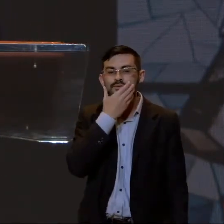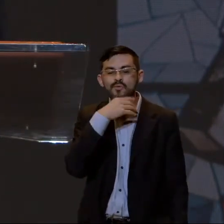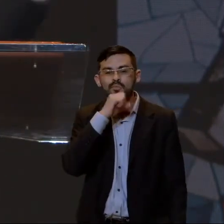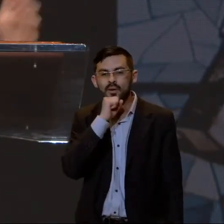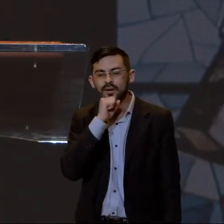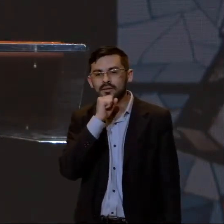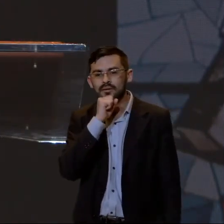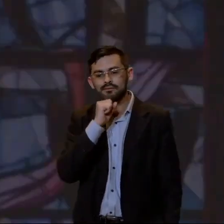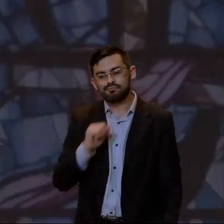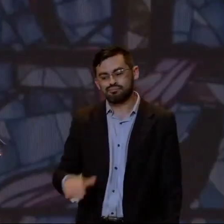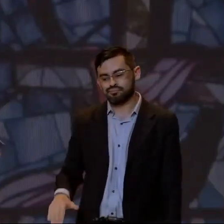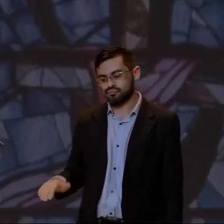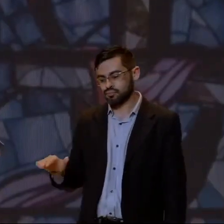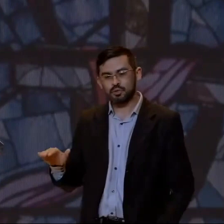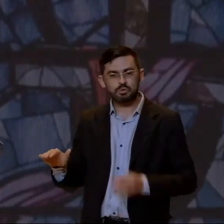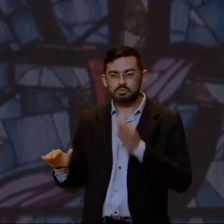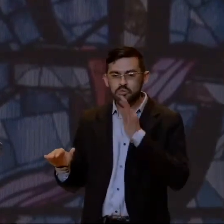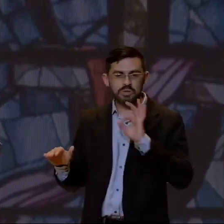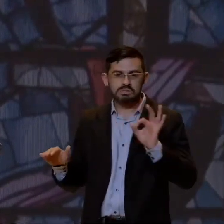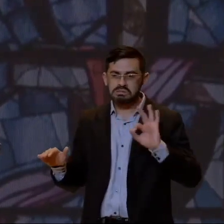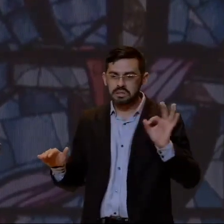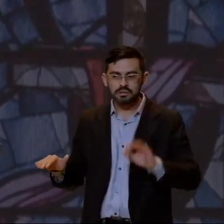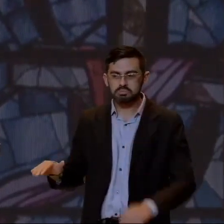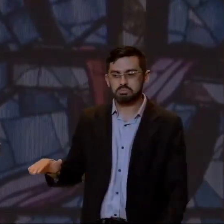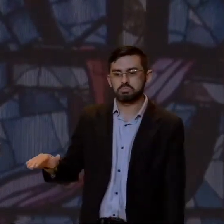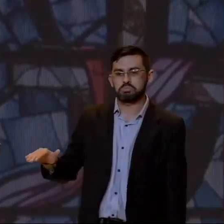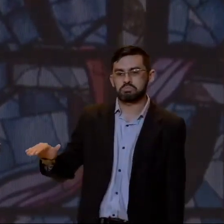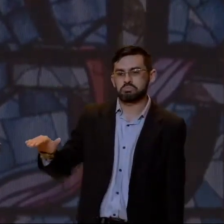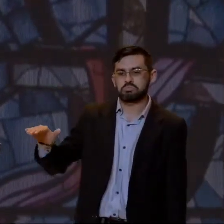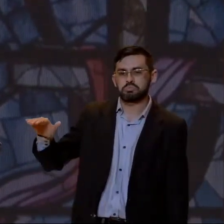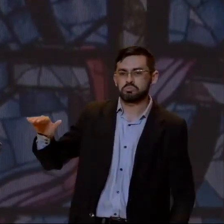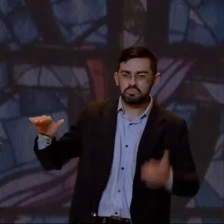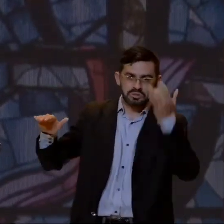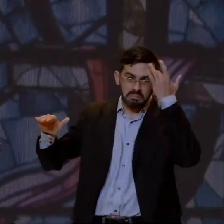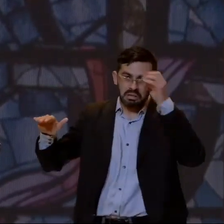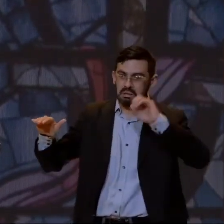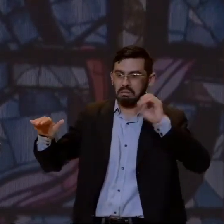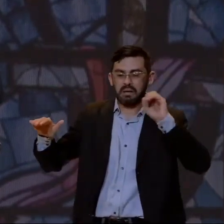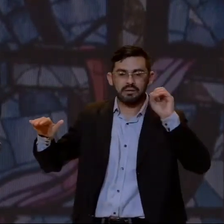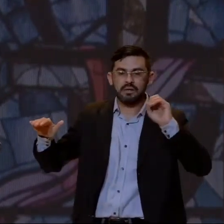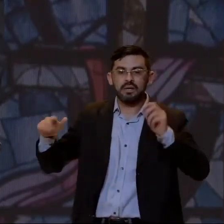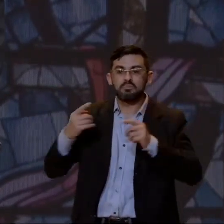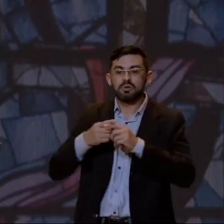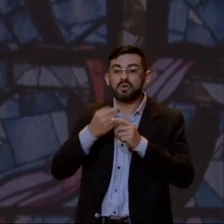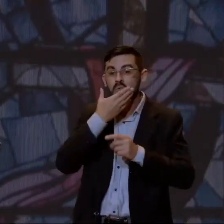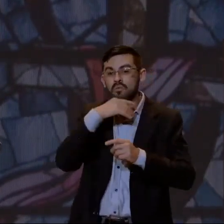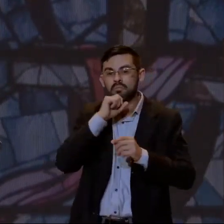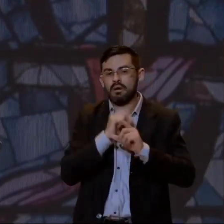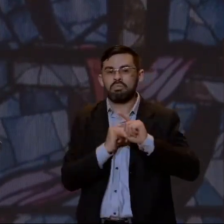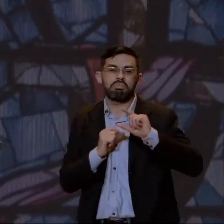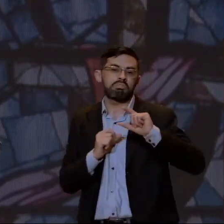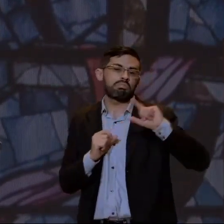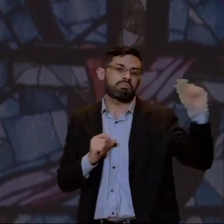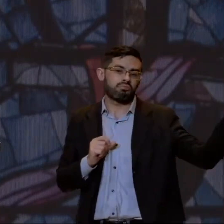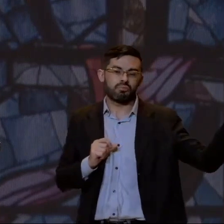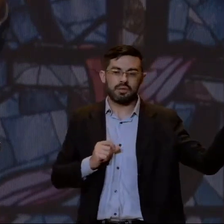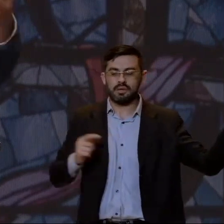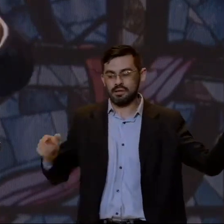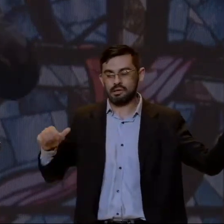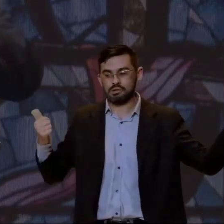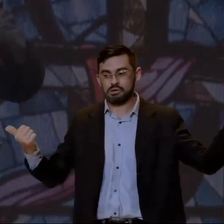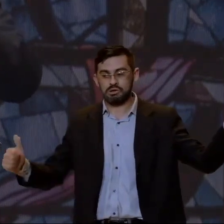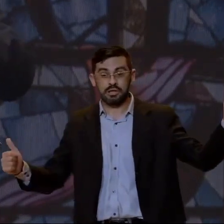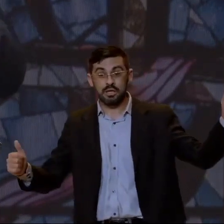pai, cresceu sem conhecer, sem ter notícias do seu pai. Seu pai saiu de casa quando ele tinha cerca de 11 anos, e ele